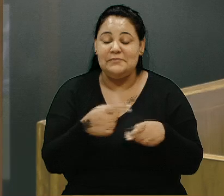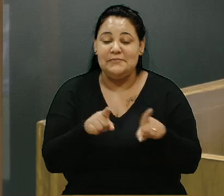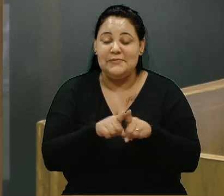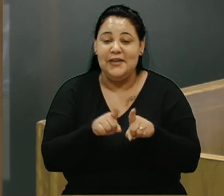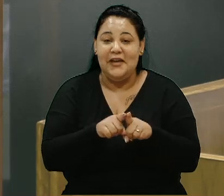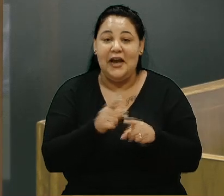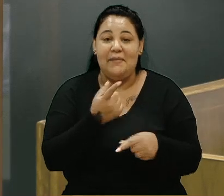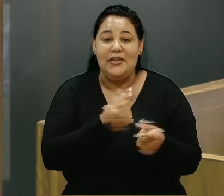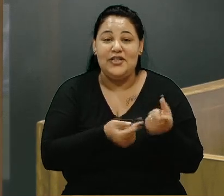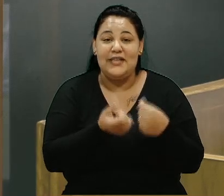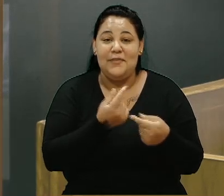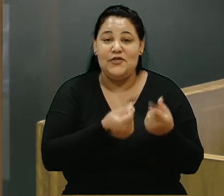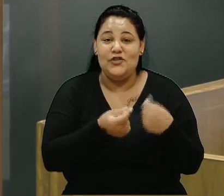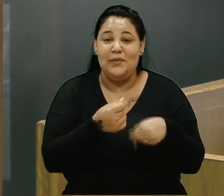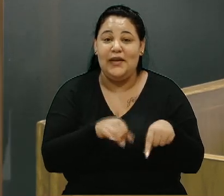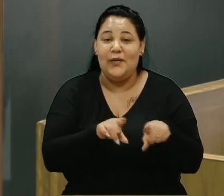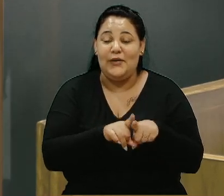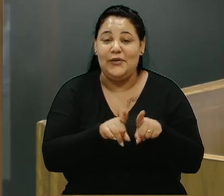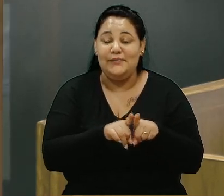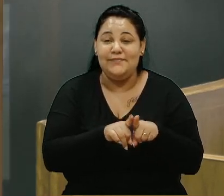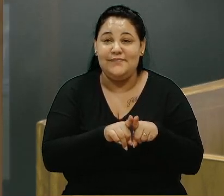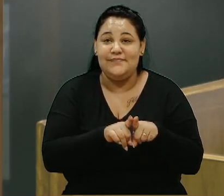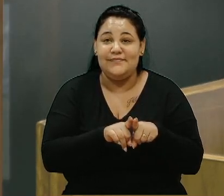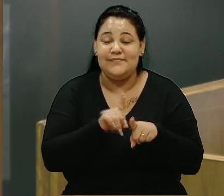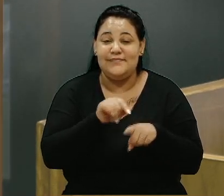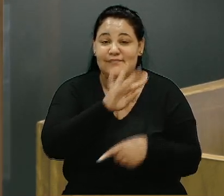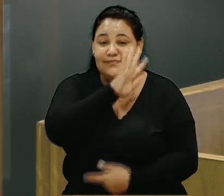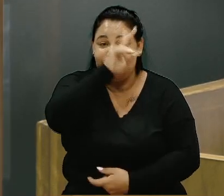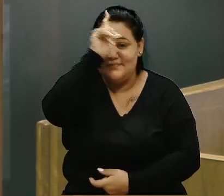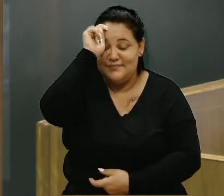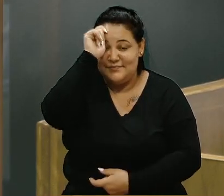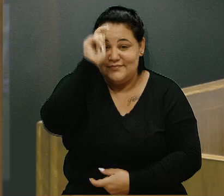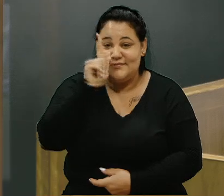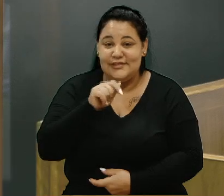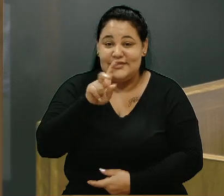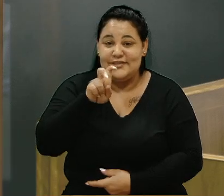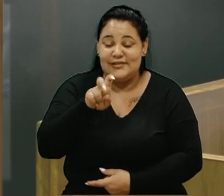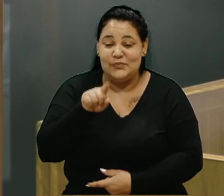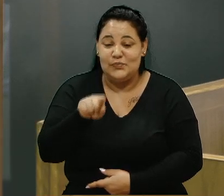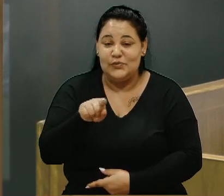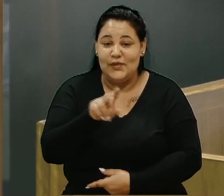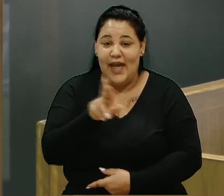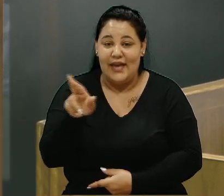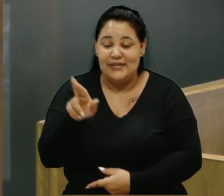falando? Quem preencheu lá colocou que a contrapartida do município era 5 mil reais.